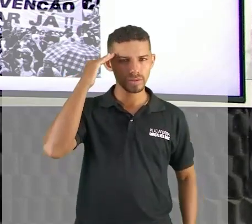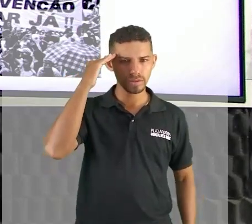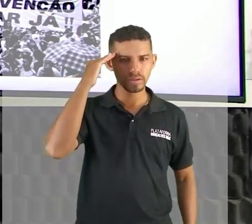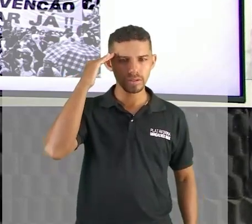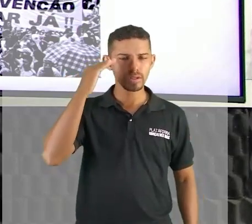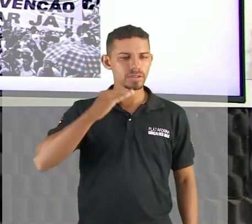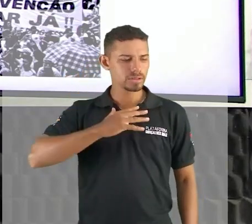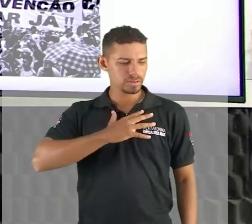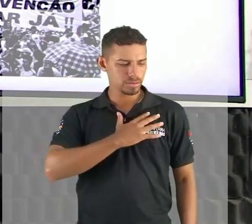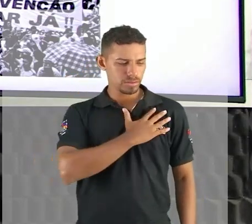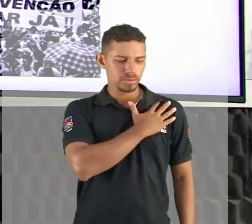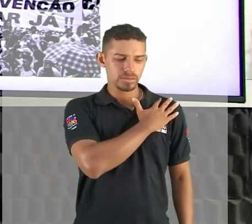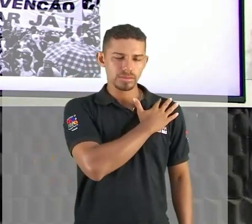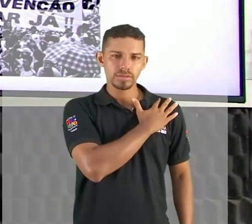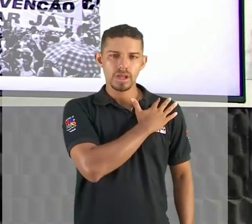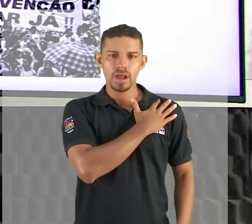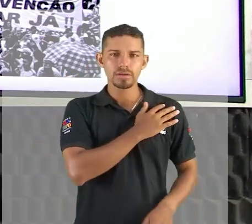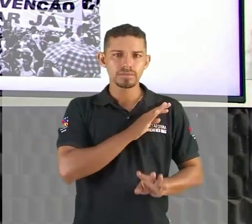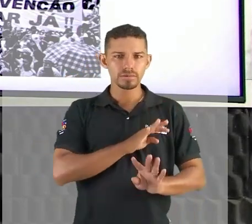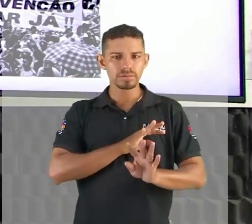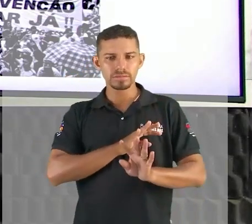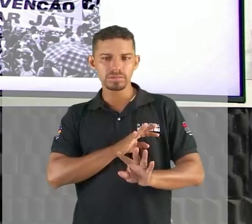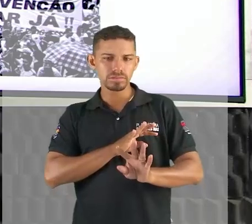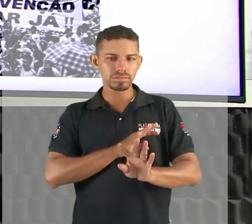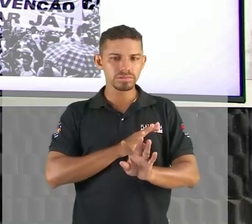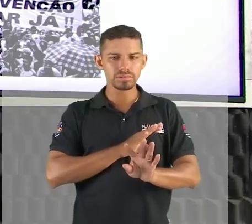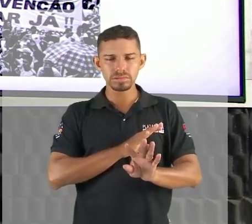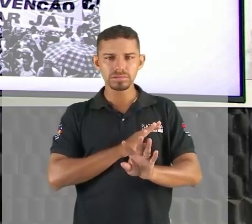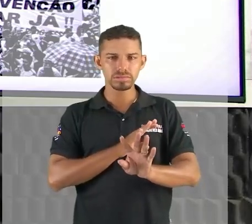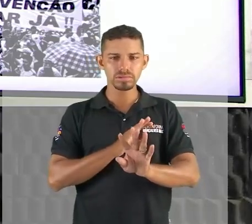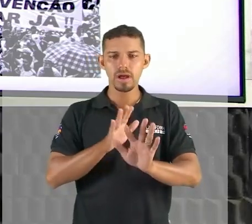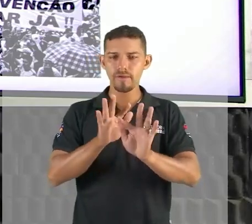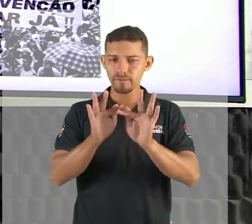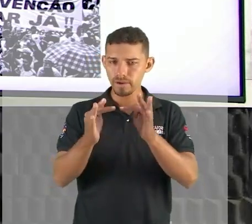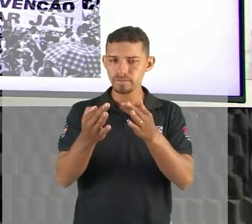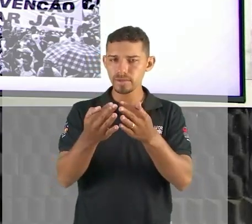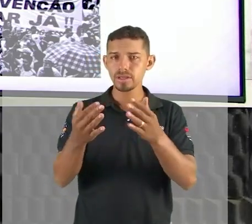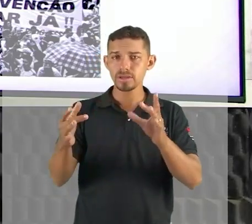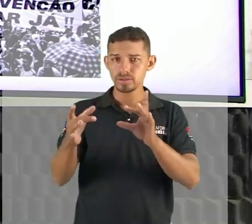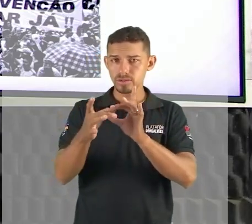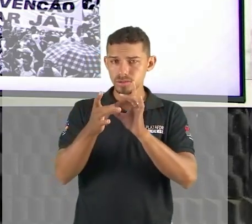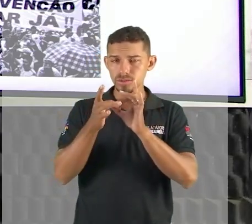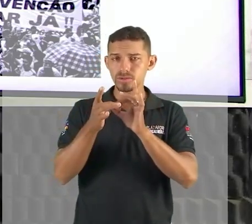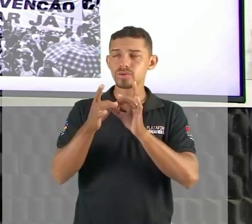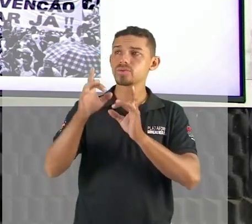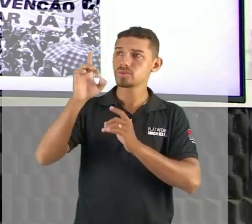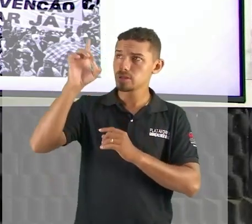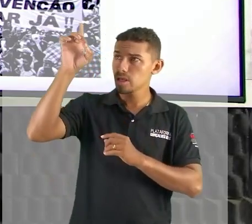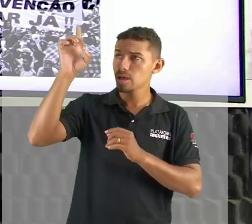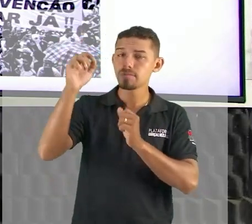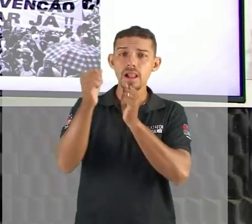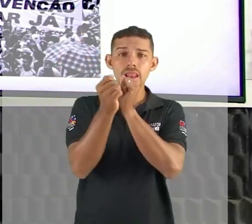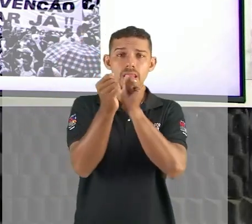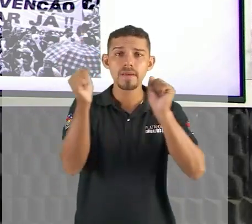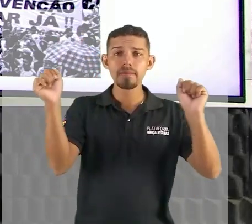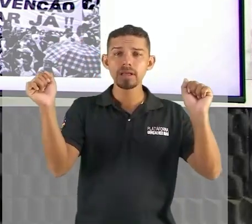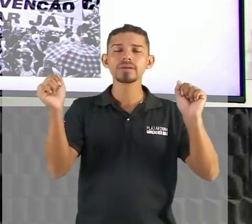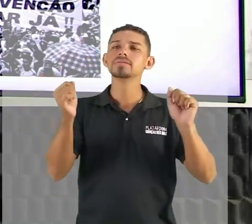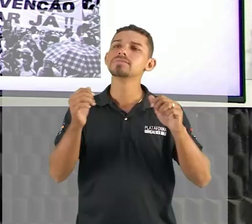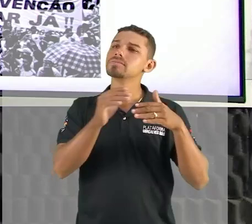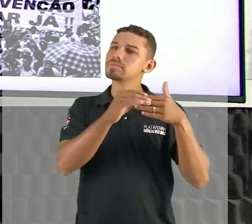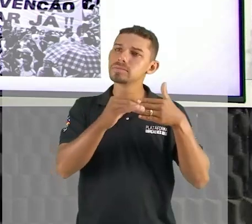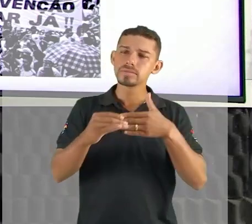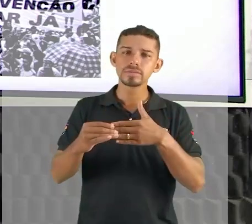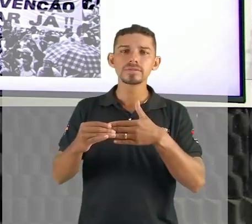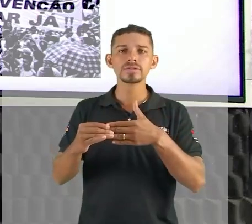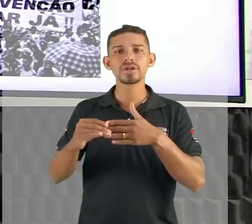esse evento aí social, que é a marcha, né, da família com Deus pela liberdade, né, tentando, de uma certa maneira,